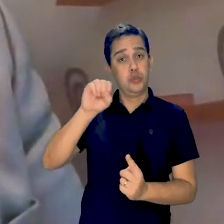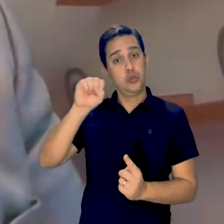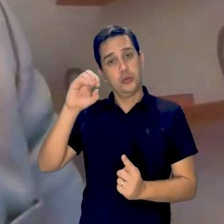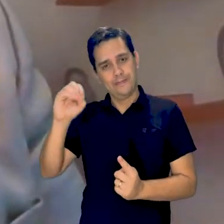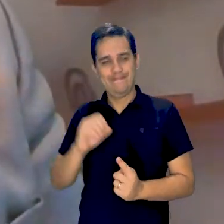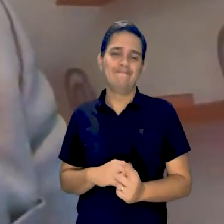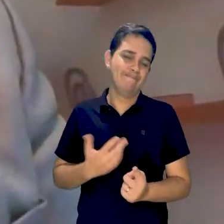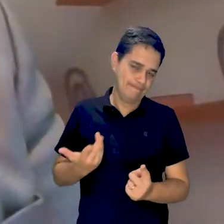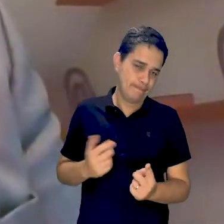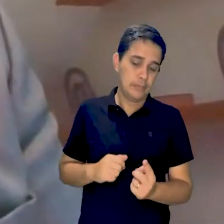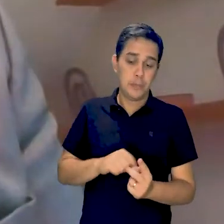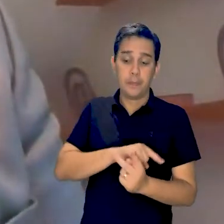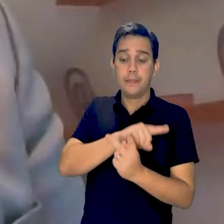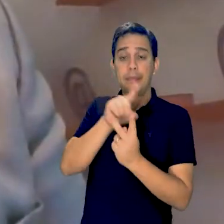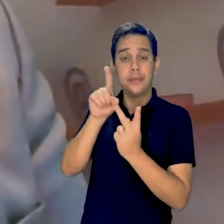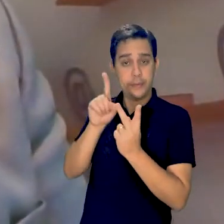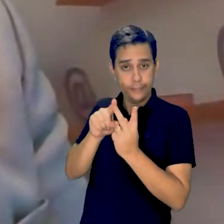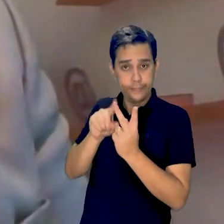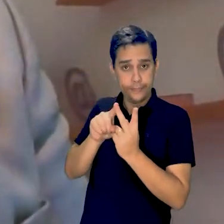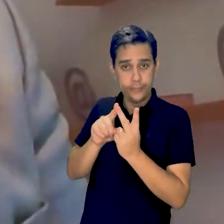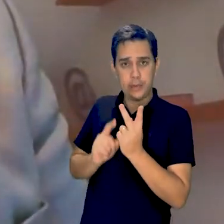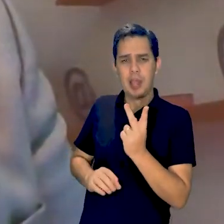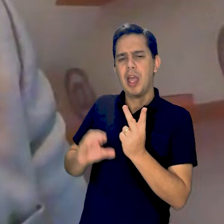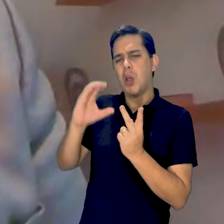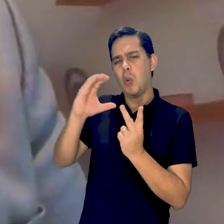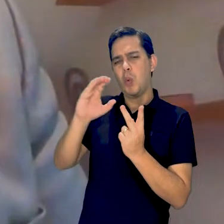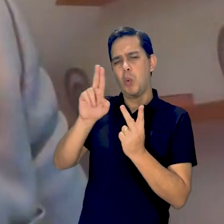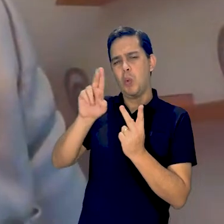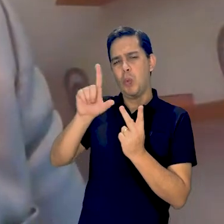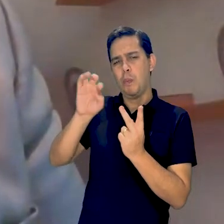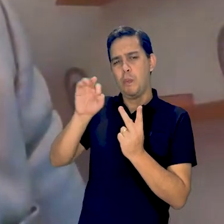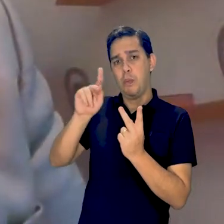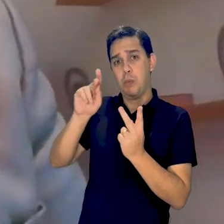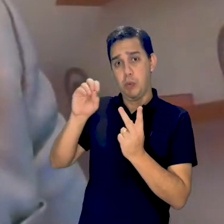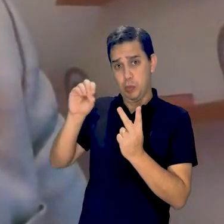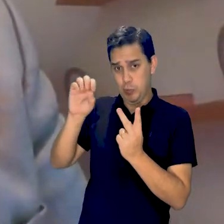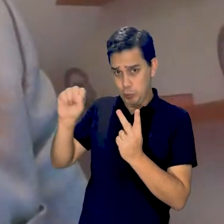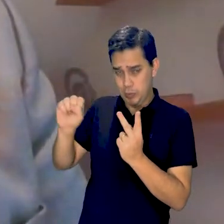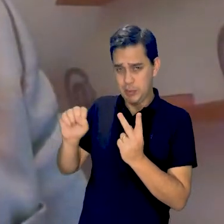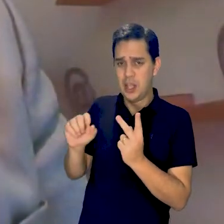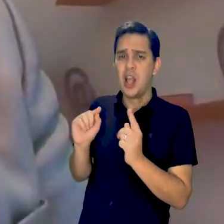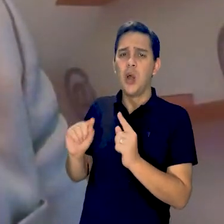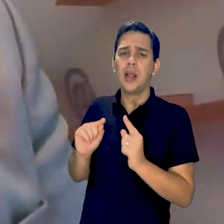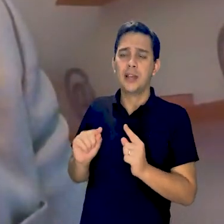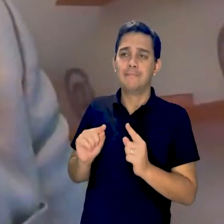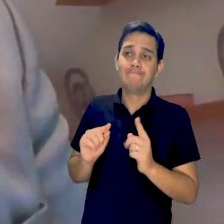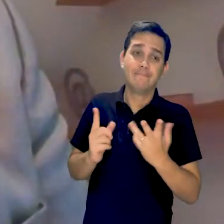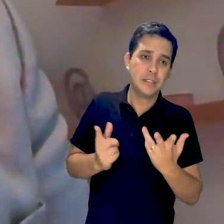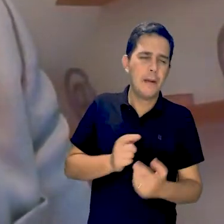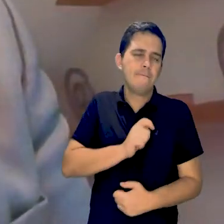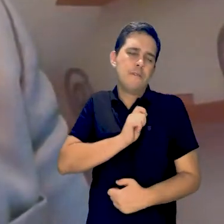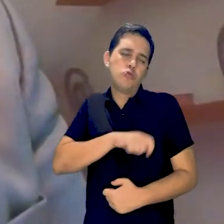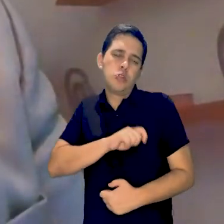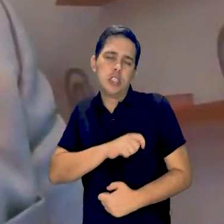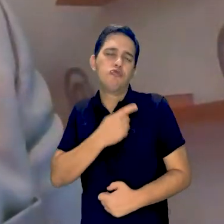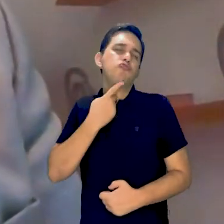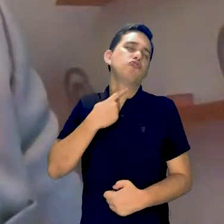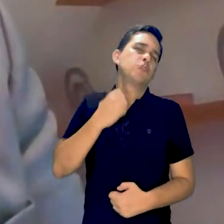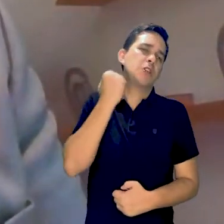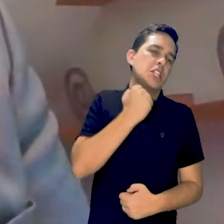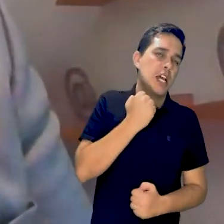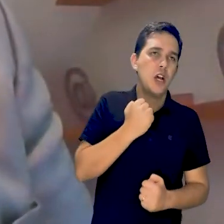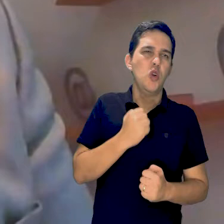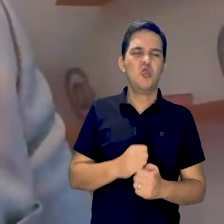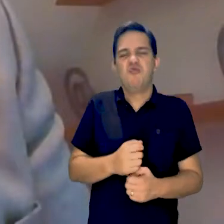você age em desacordo com o que determina a lei, você age em desacordo com o que o